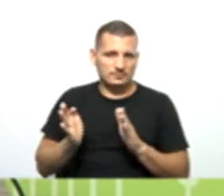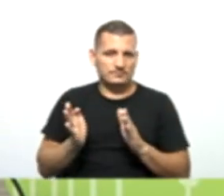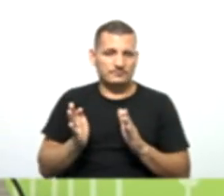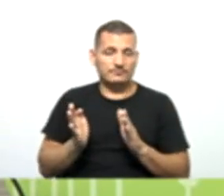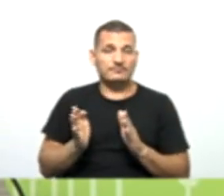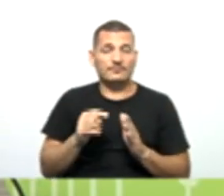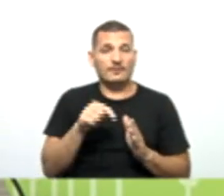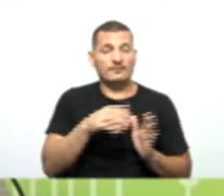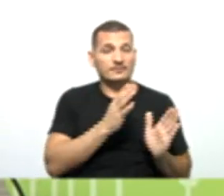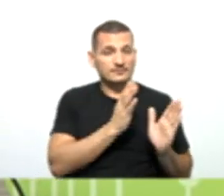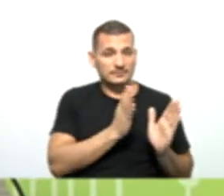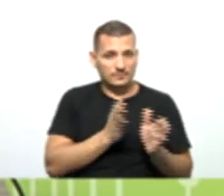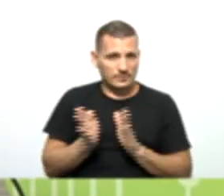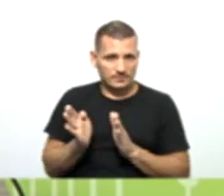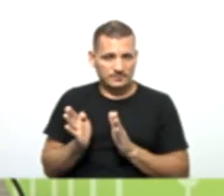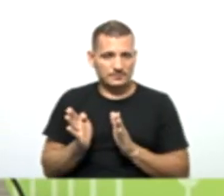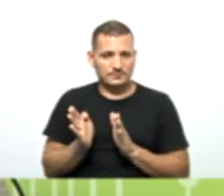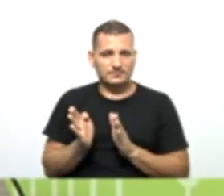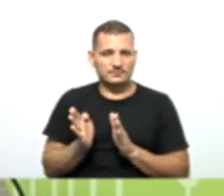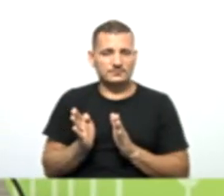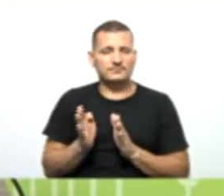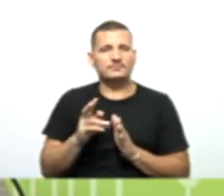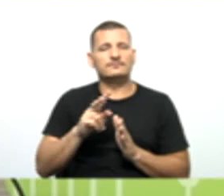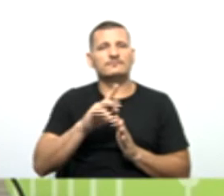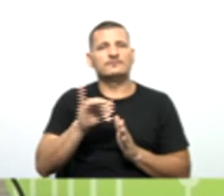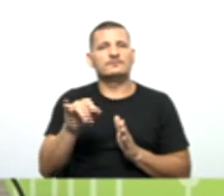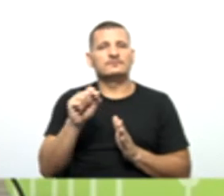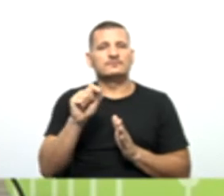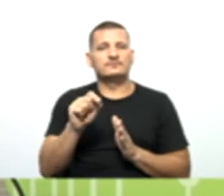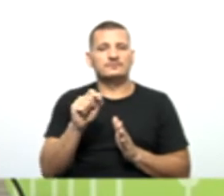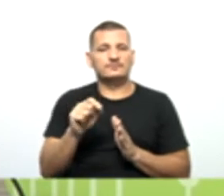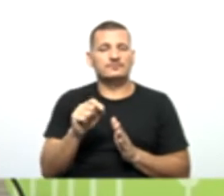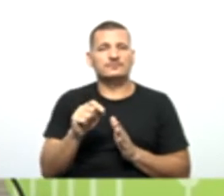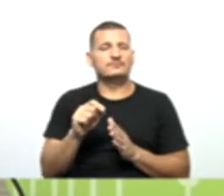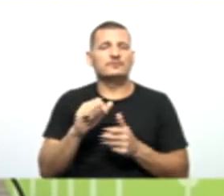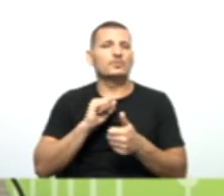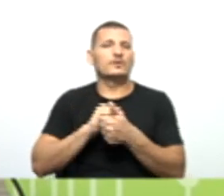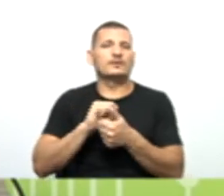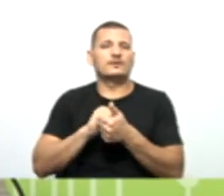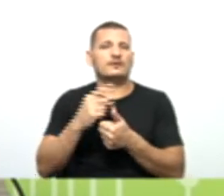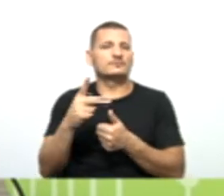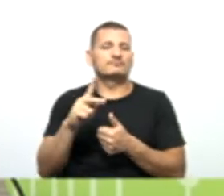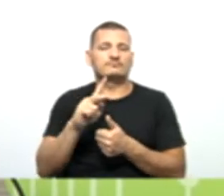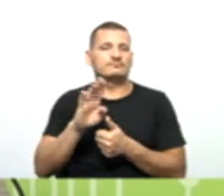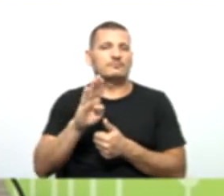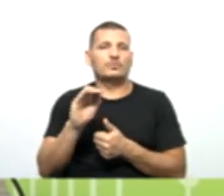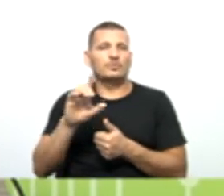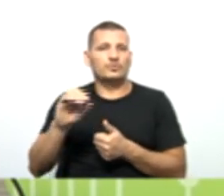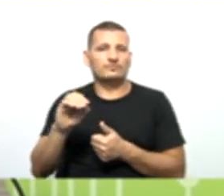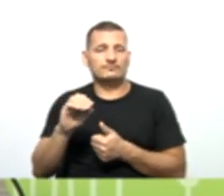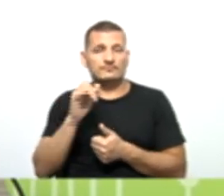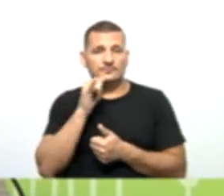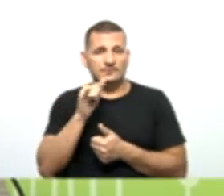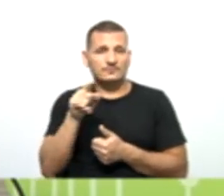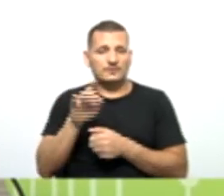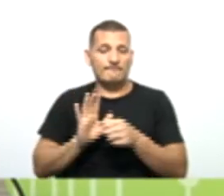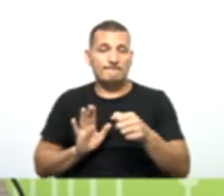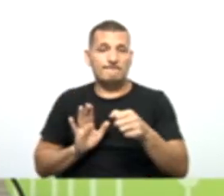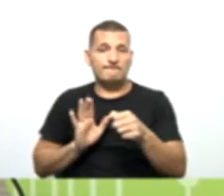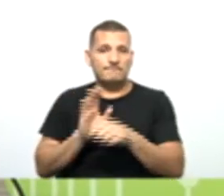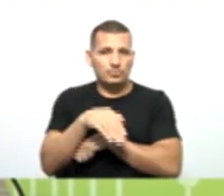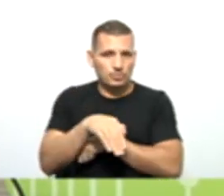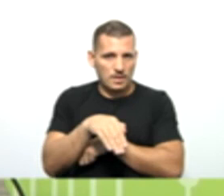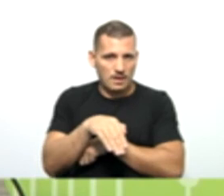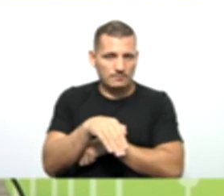Essa sequência de atividades vai determinar a qualidade do seu bolo. Se você furar alguma atividade dessa, ou se